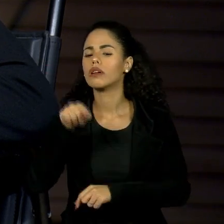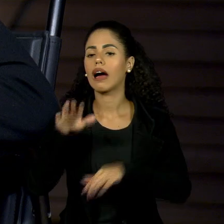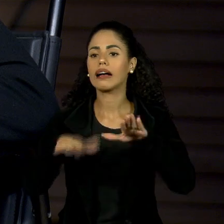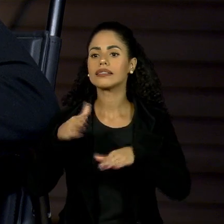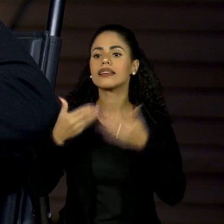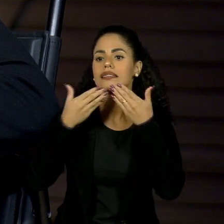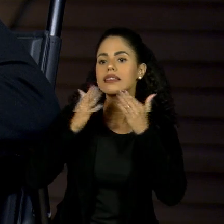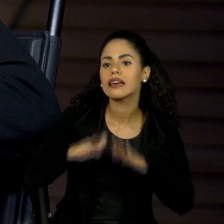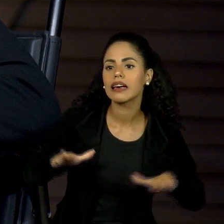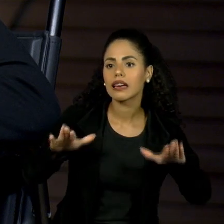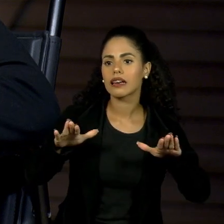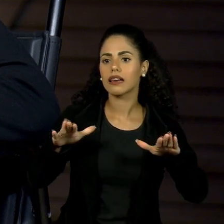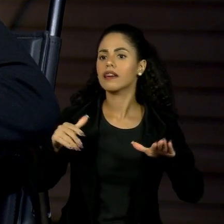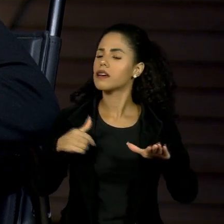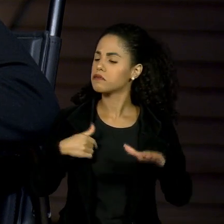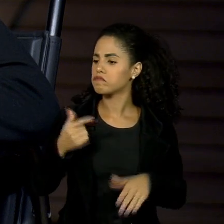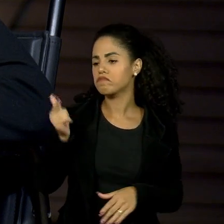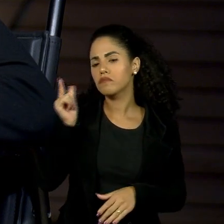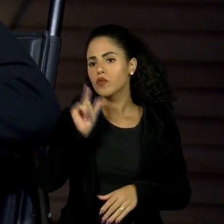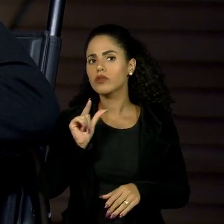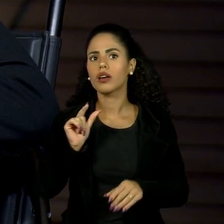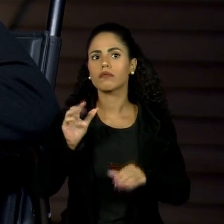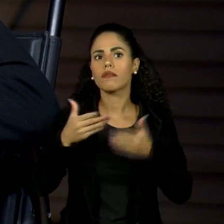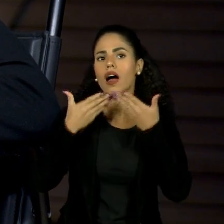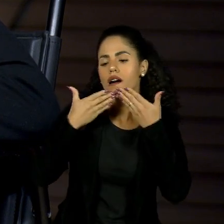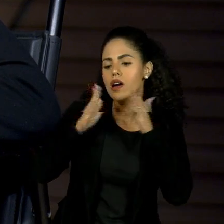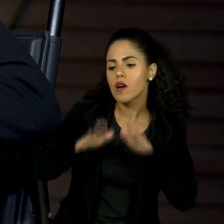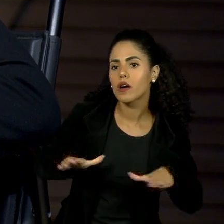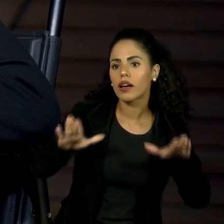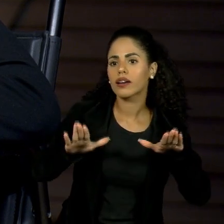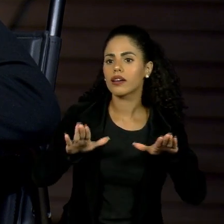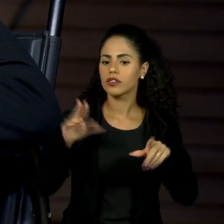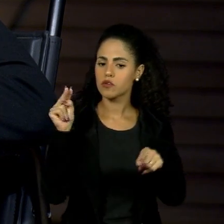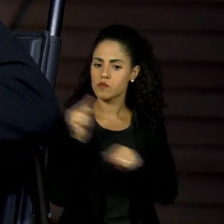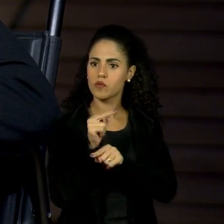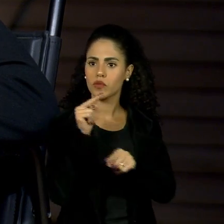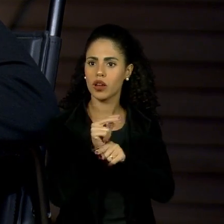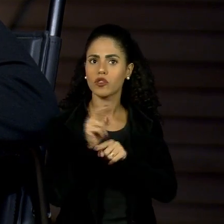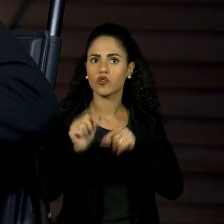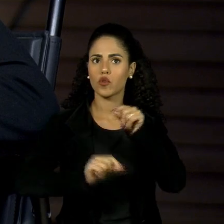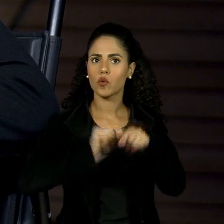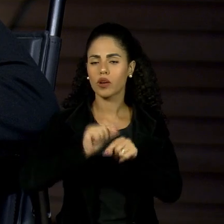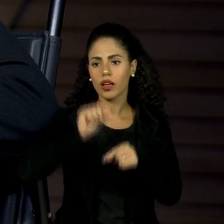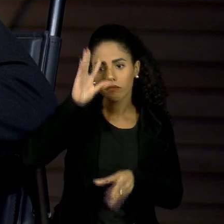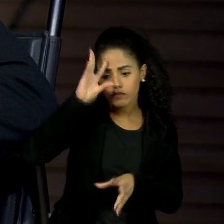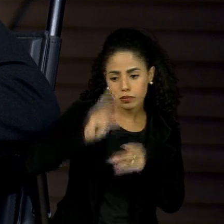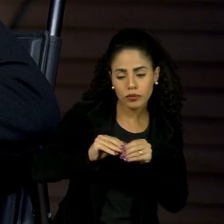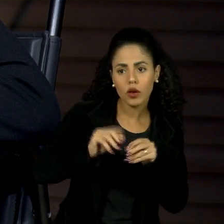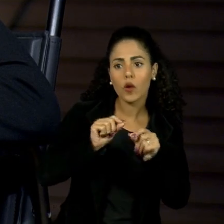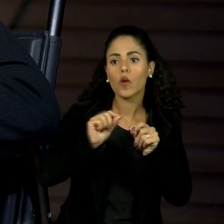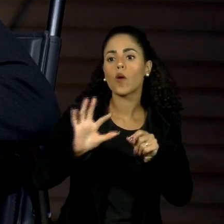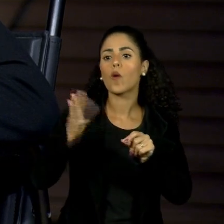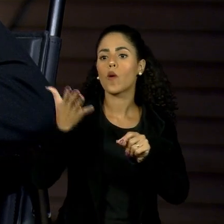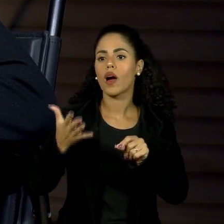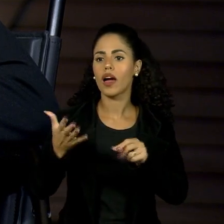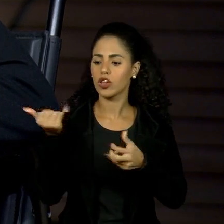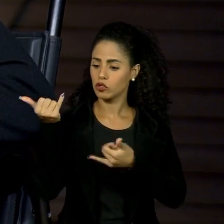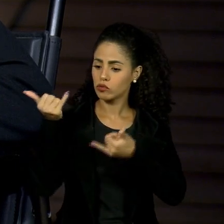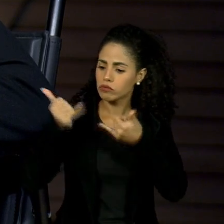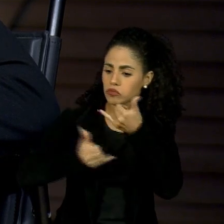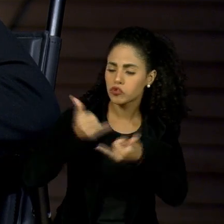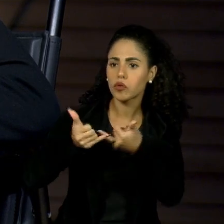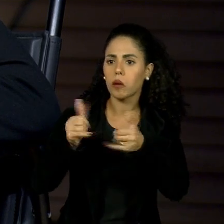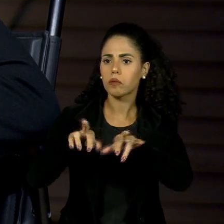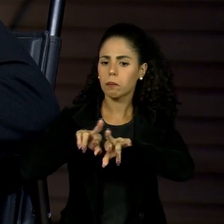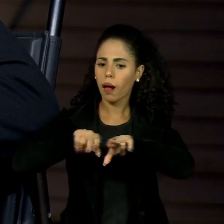que vão proteger o jogador. Crença que protege o jogador. Entender que jogo de azar chama assim não